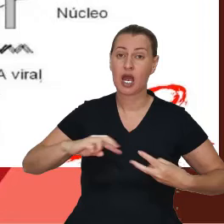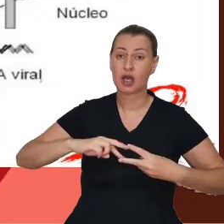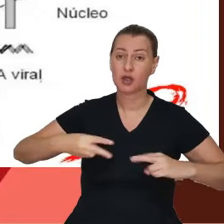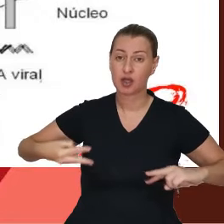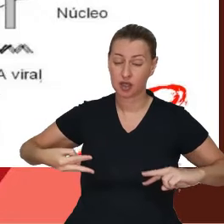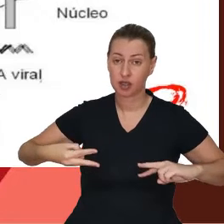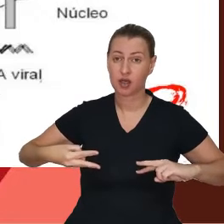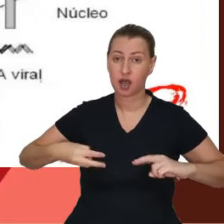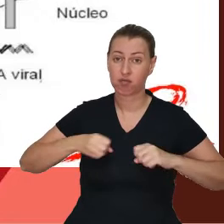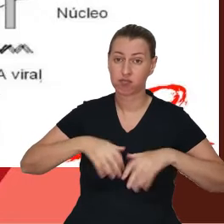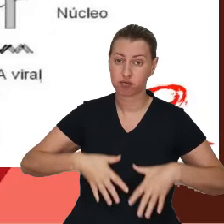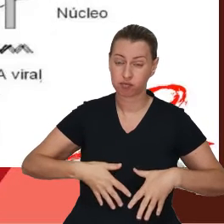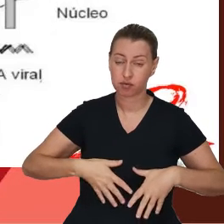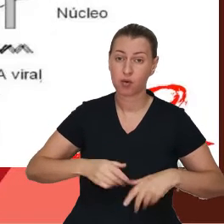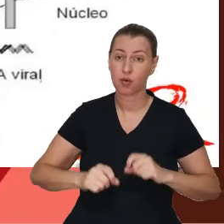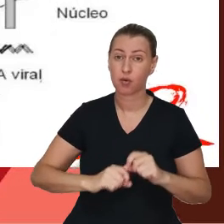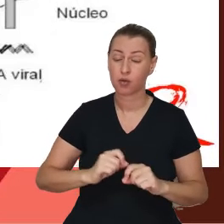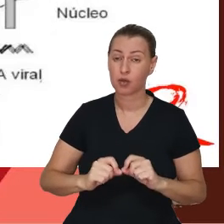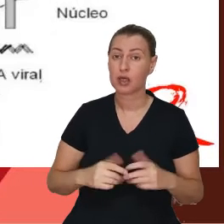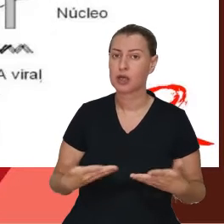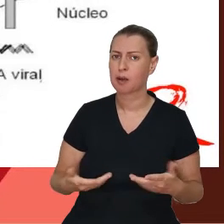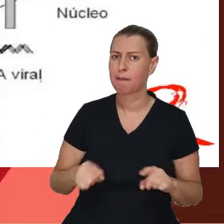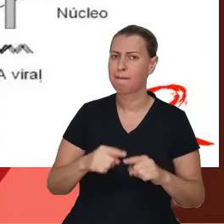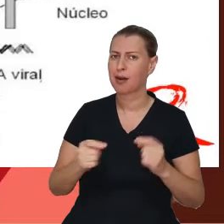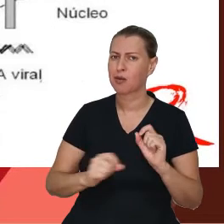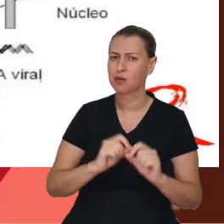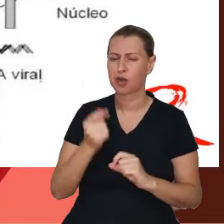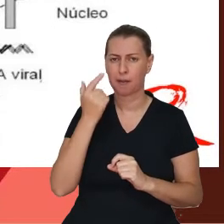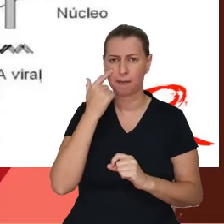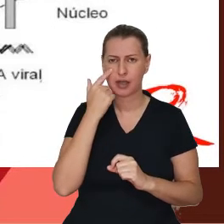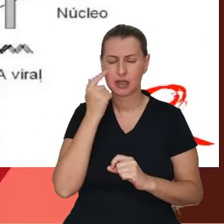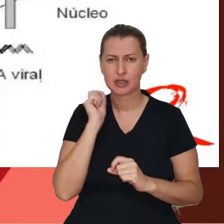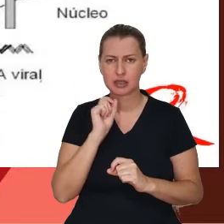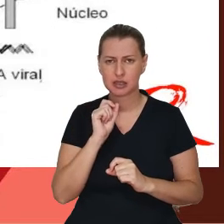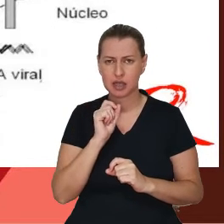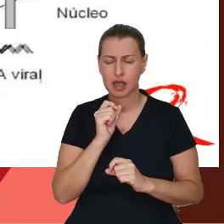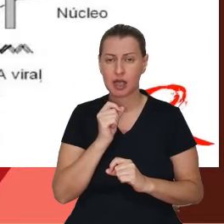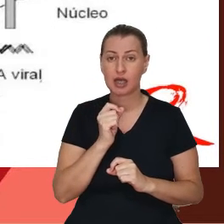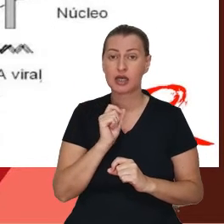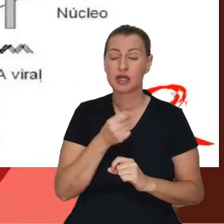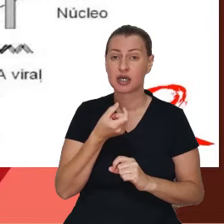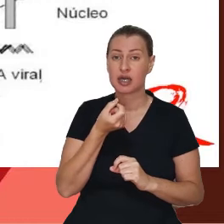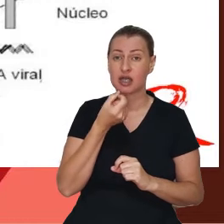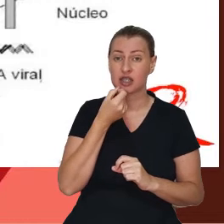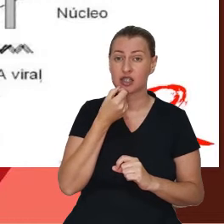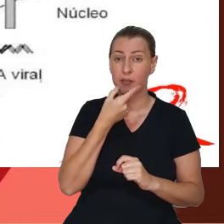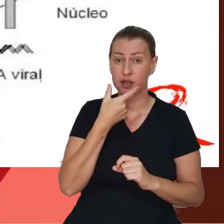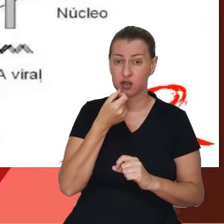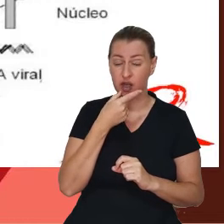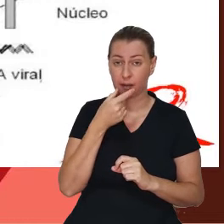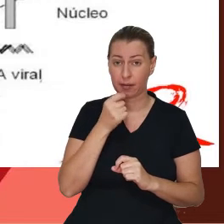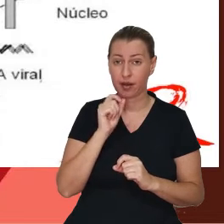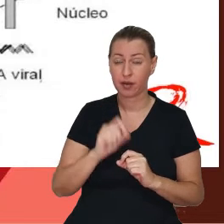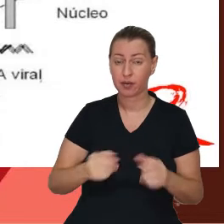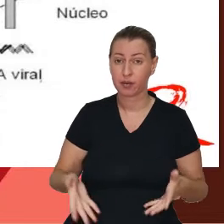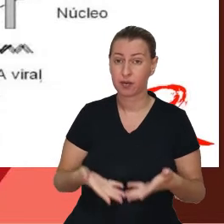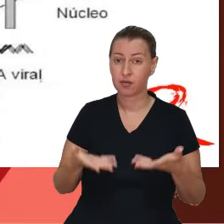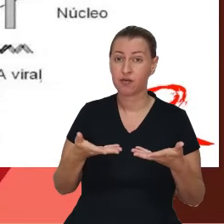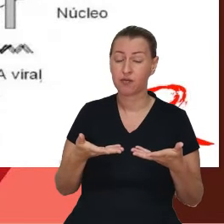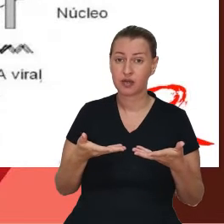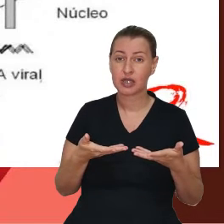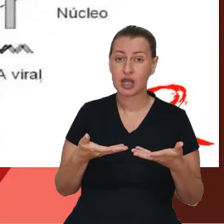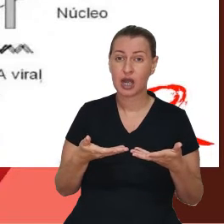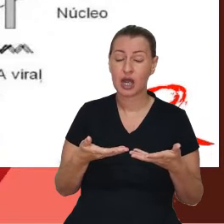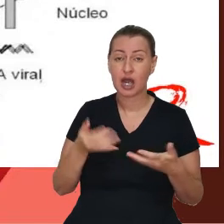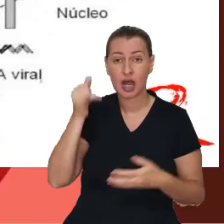a grande sacada dessas medicações para promover essa proteção é a impregnação na